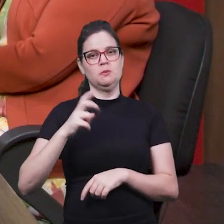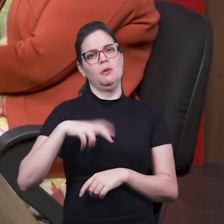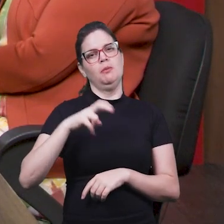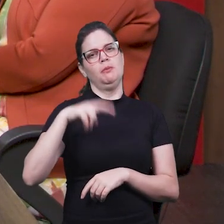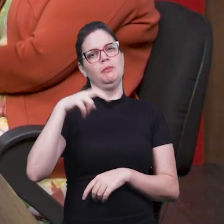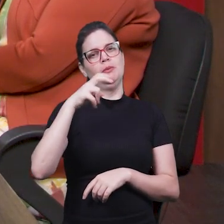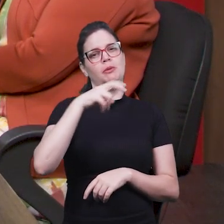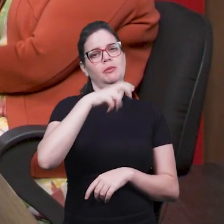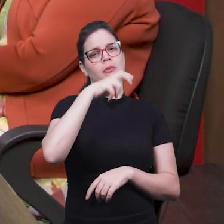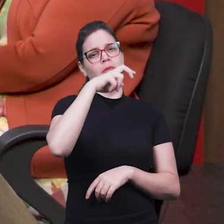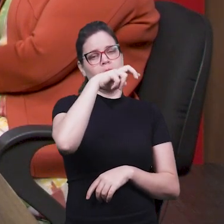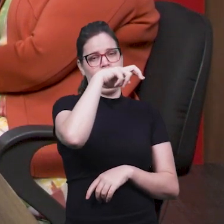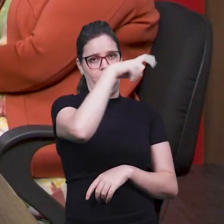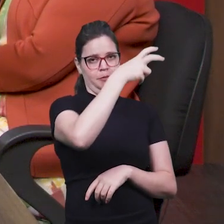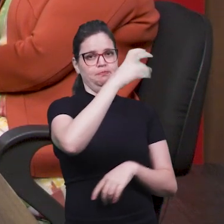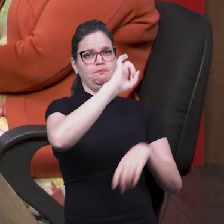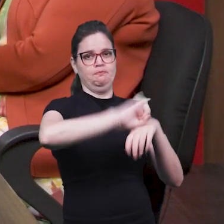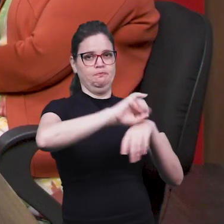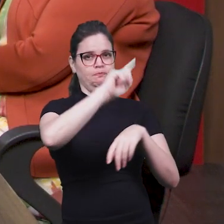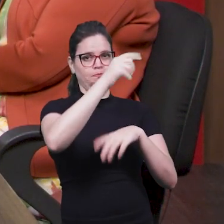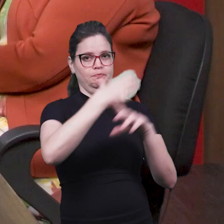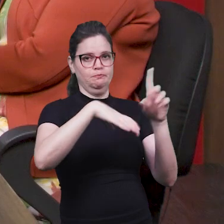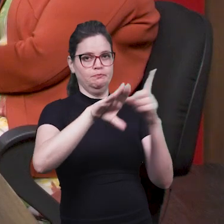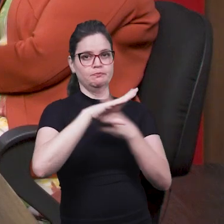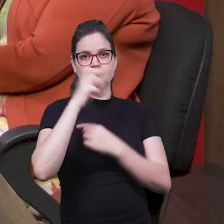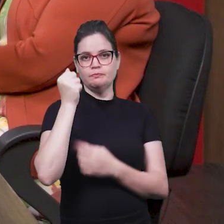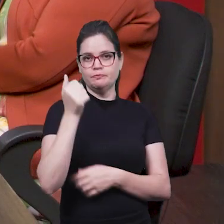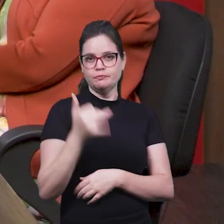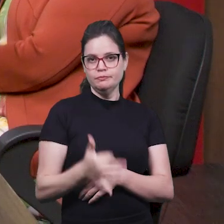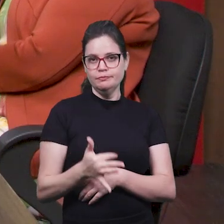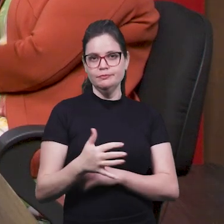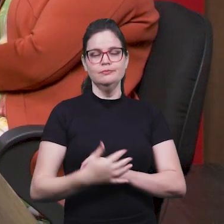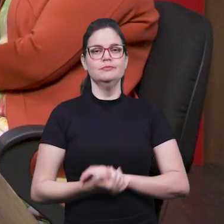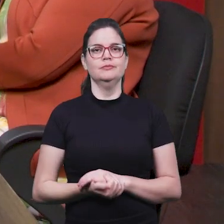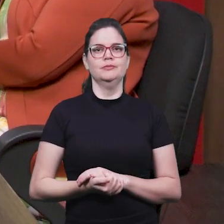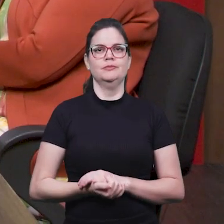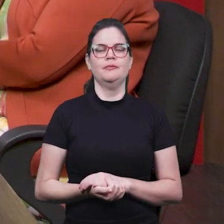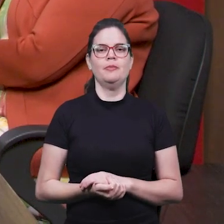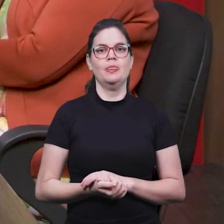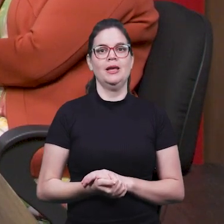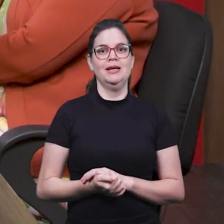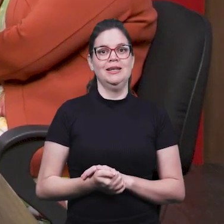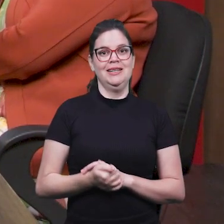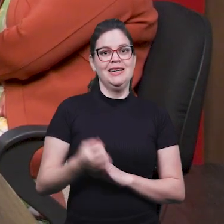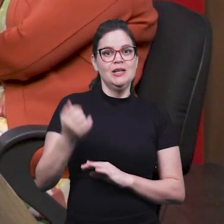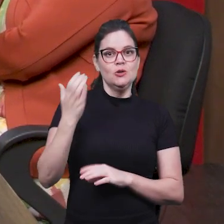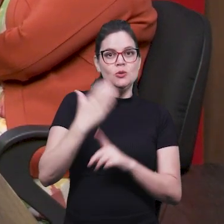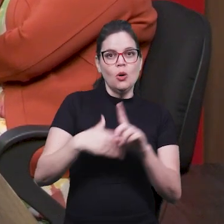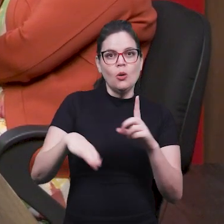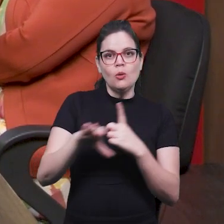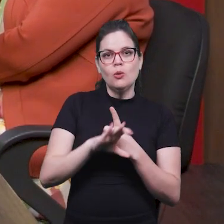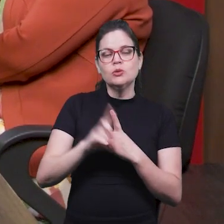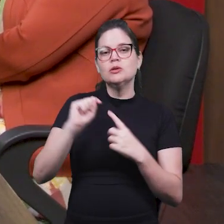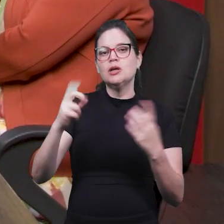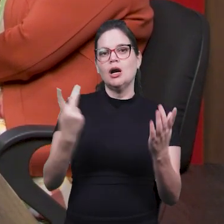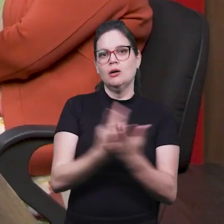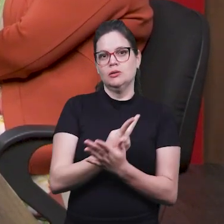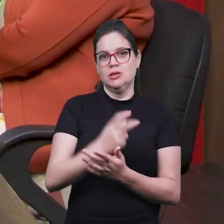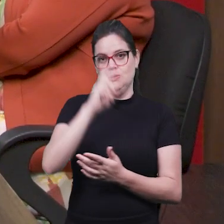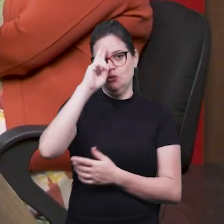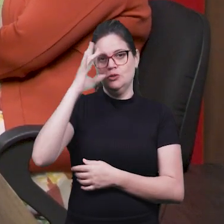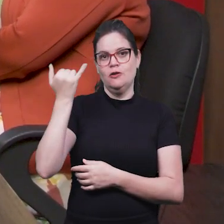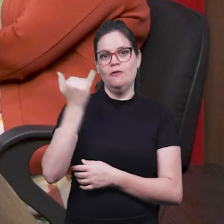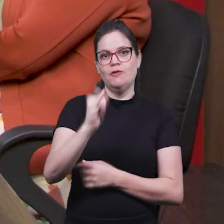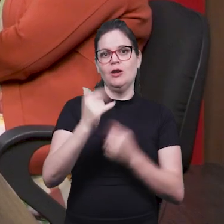nós subimos lá. Na madrugada, um irmão foi usado numa interpretação de línguas. Foi a minha primeira grande experiência com